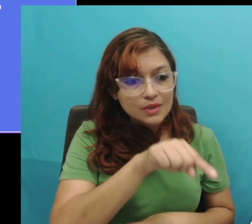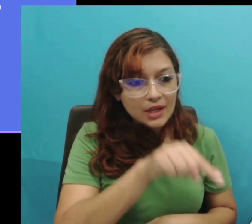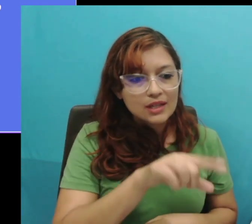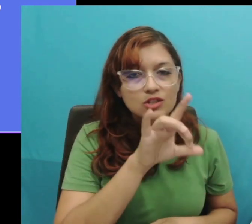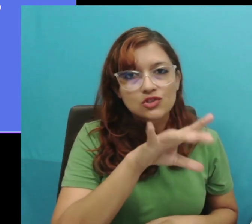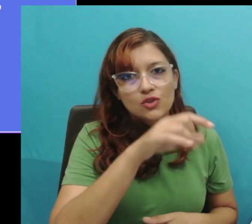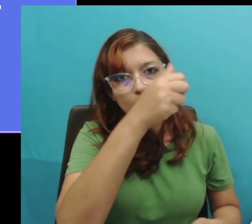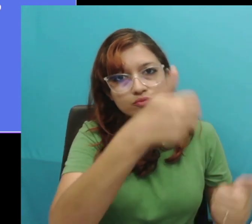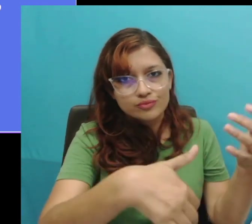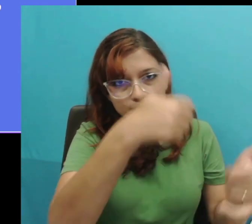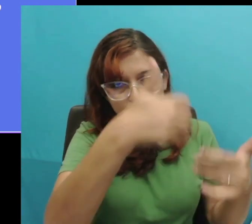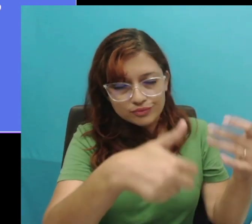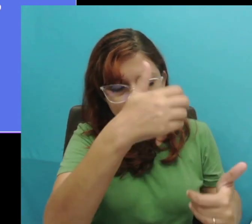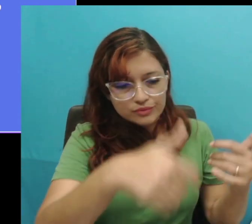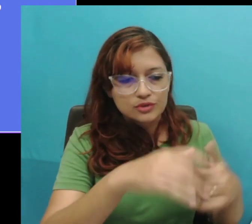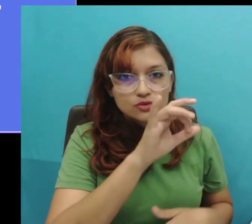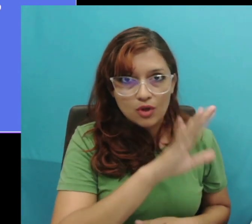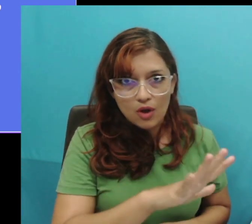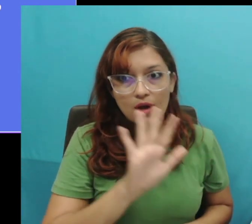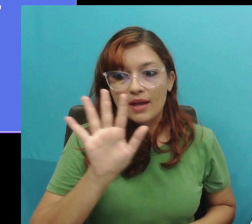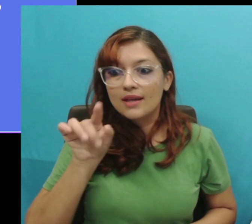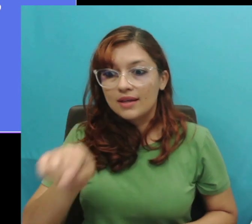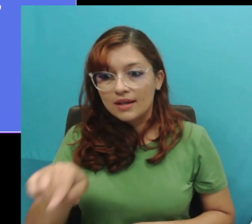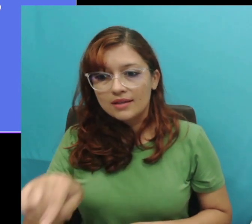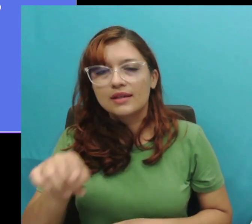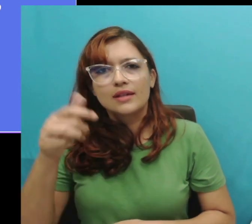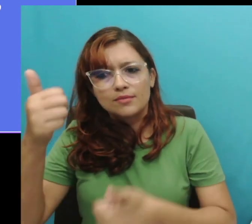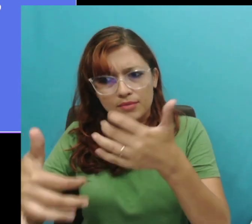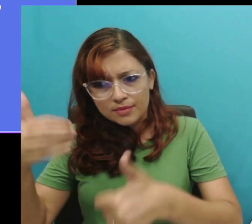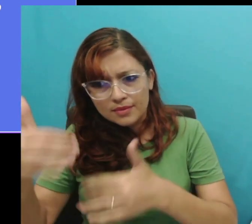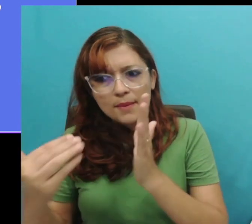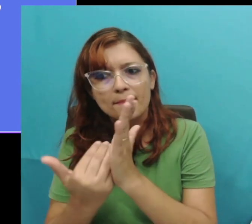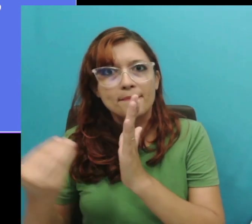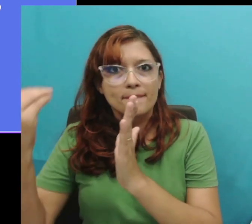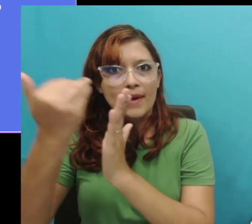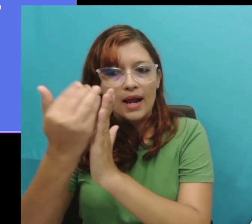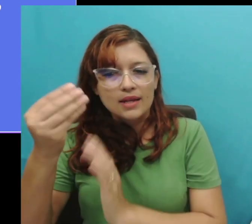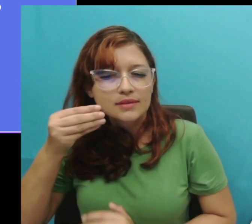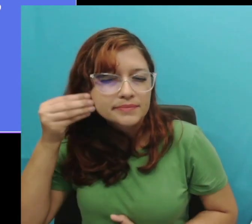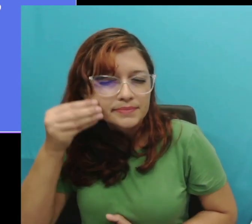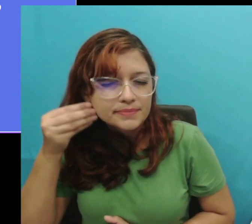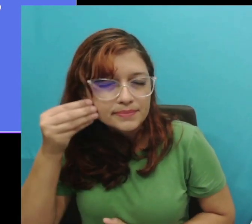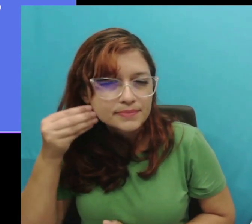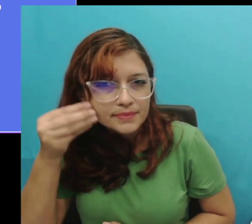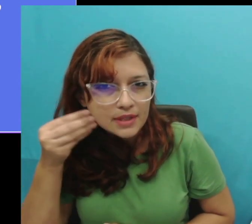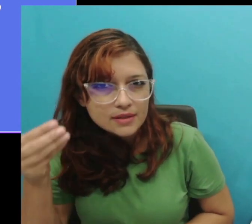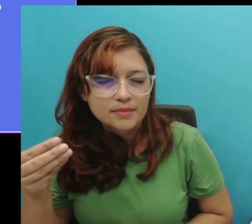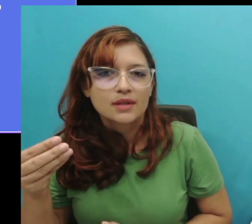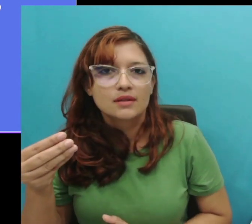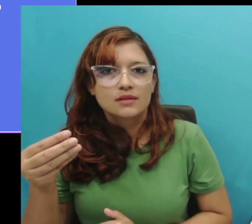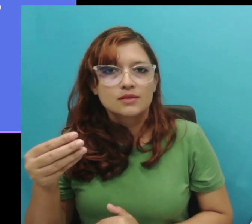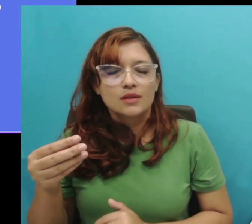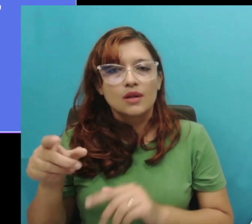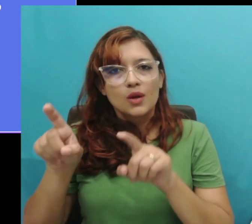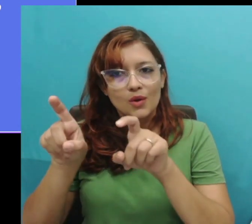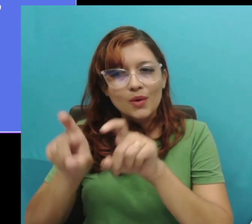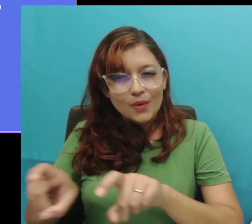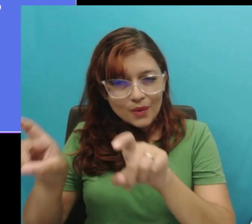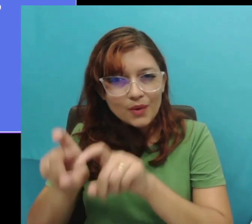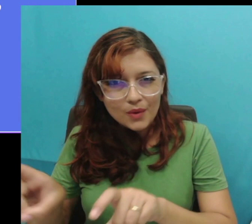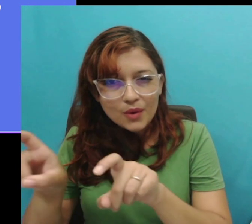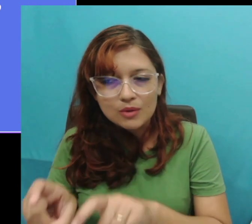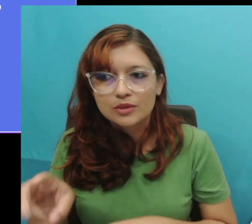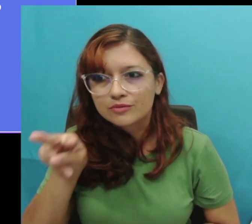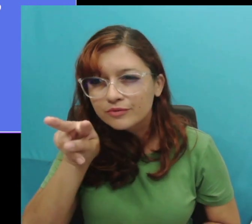Foram pesquisados dois grupos, um em que houve apenas a exposição teórica e outro que, além da exposição